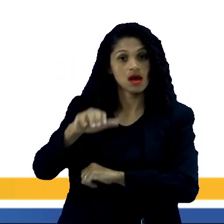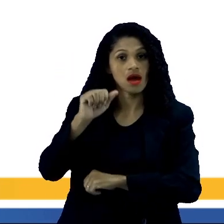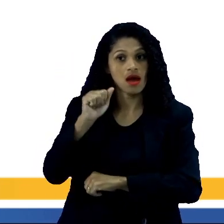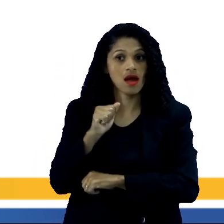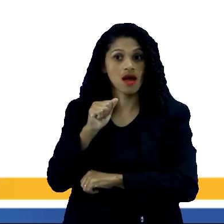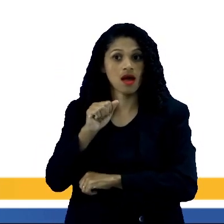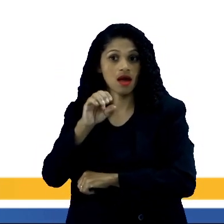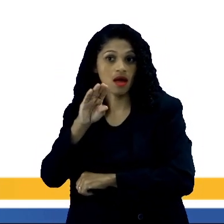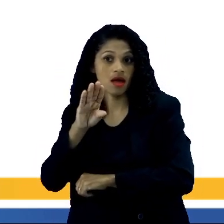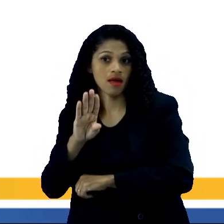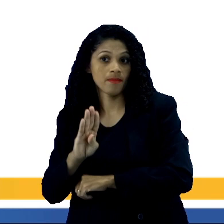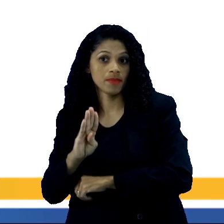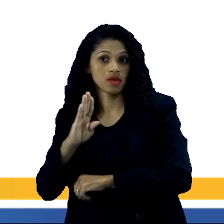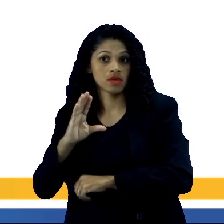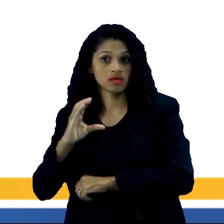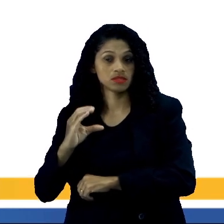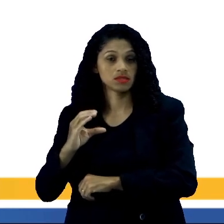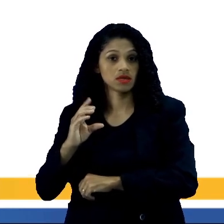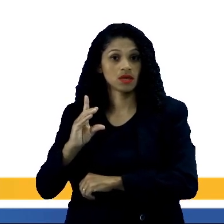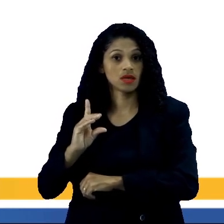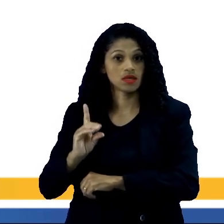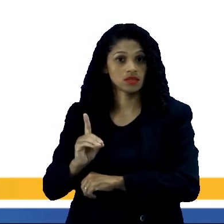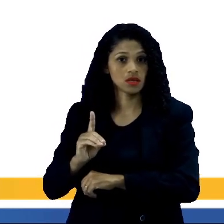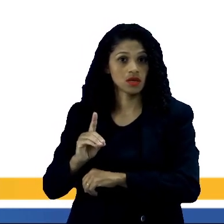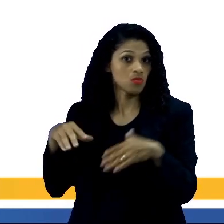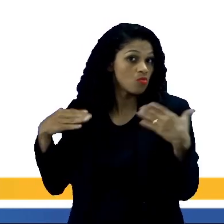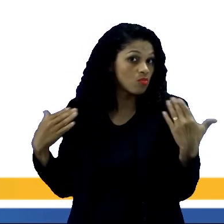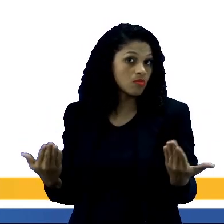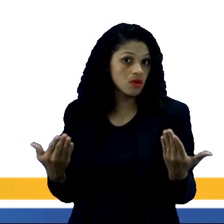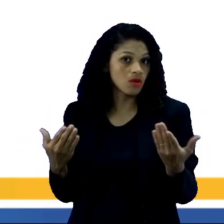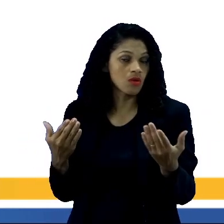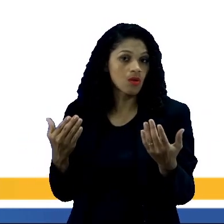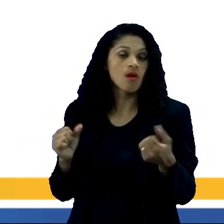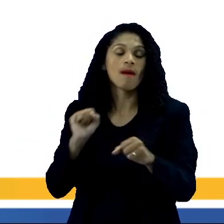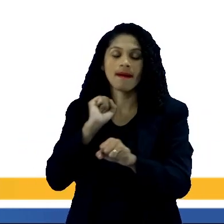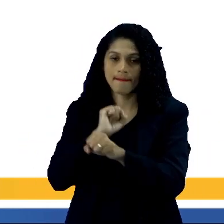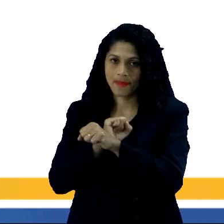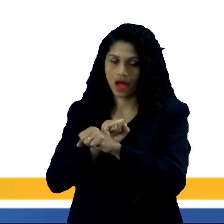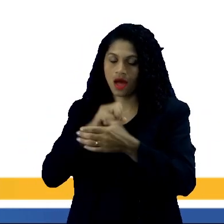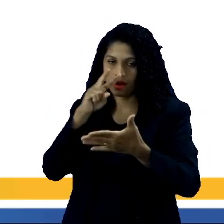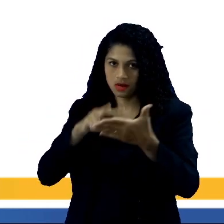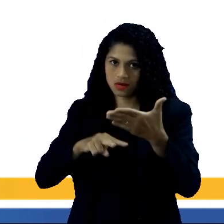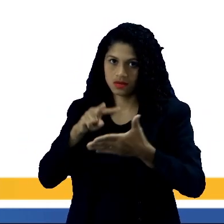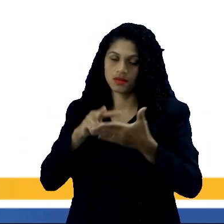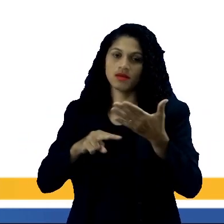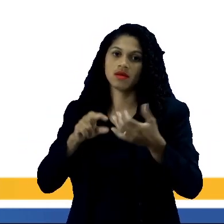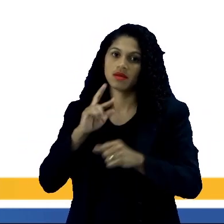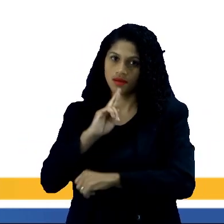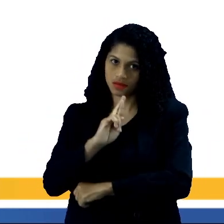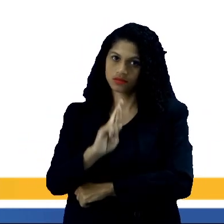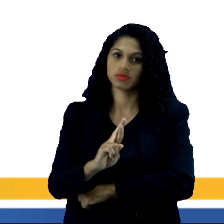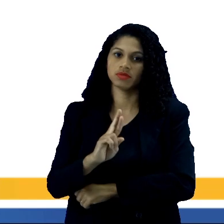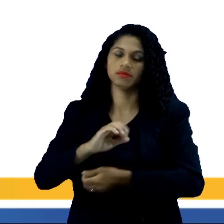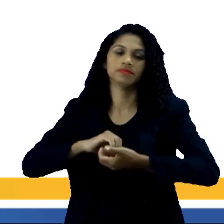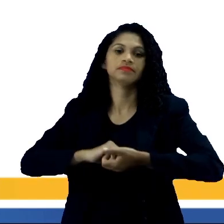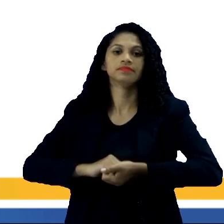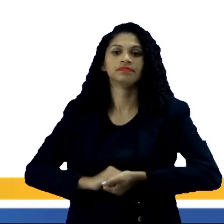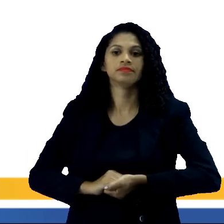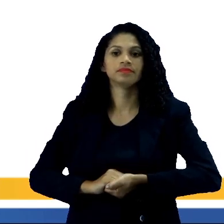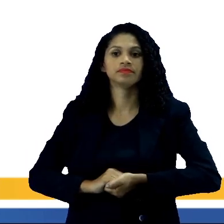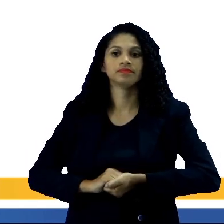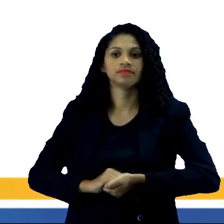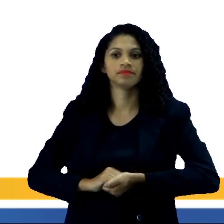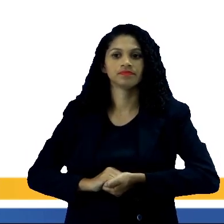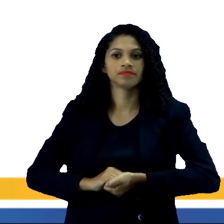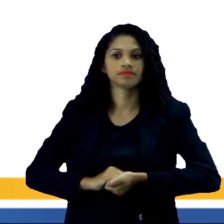C, hepatócitos. Ou D, fibroblastos. E aí, quem é que faz parte do sistema nervoso? Nesse